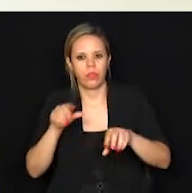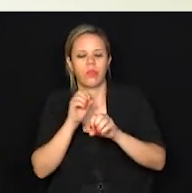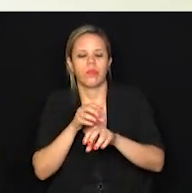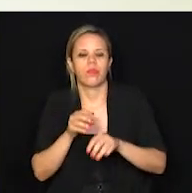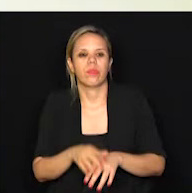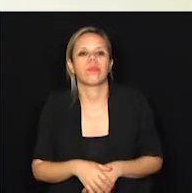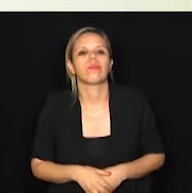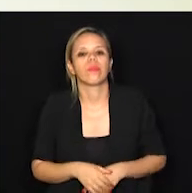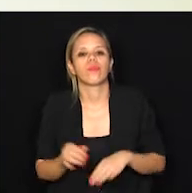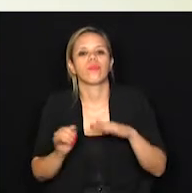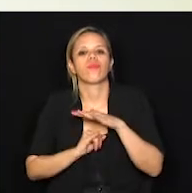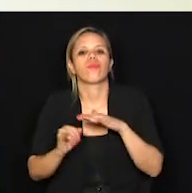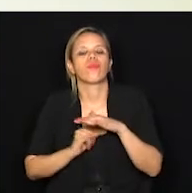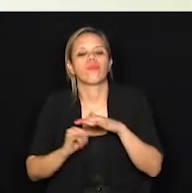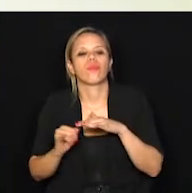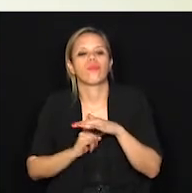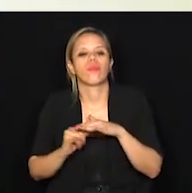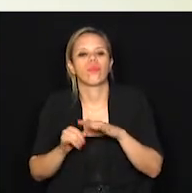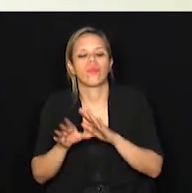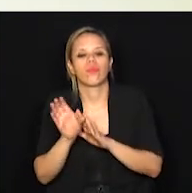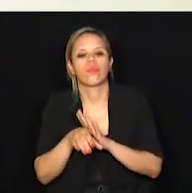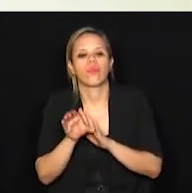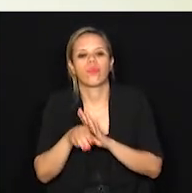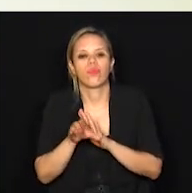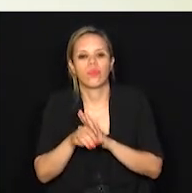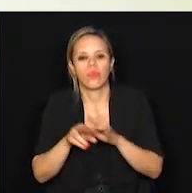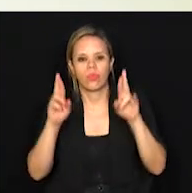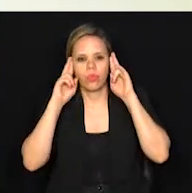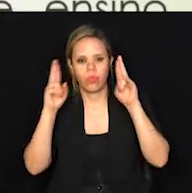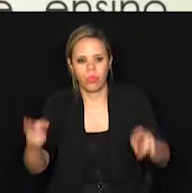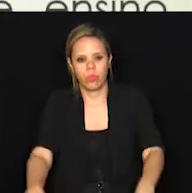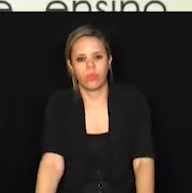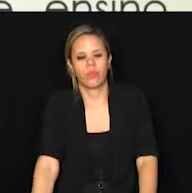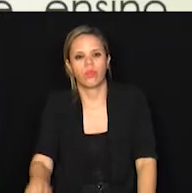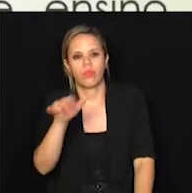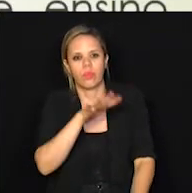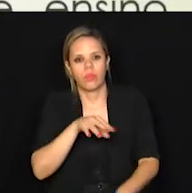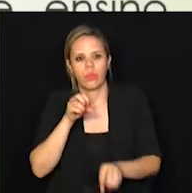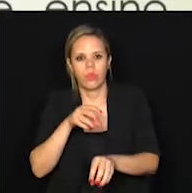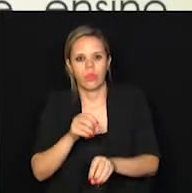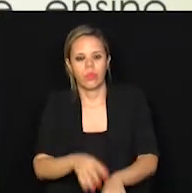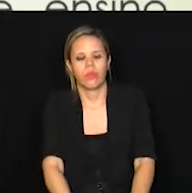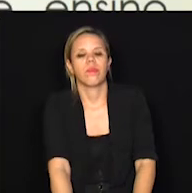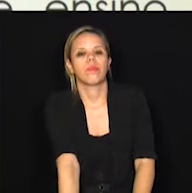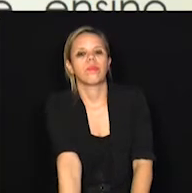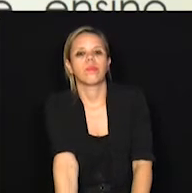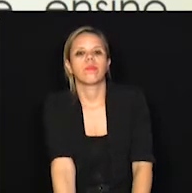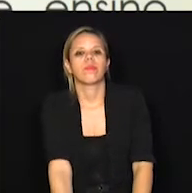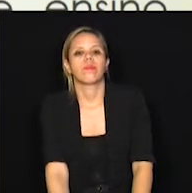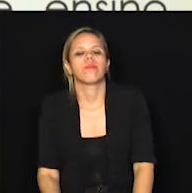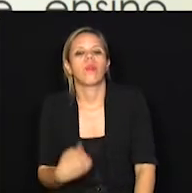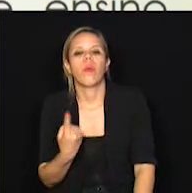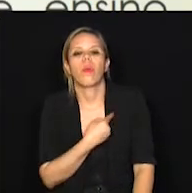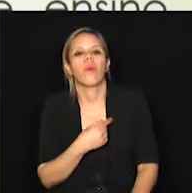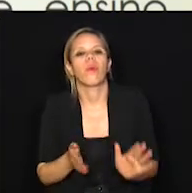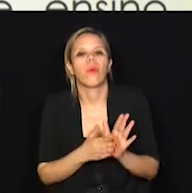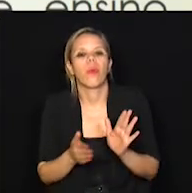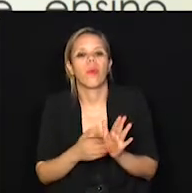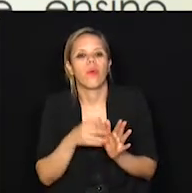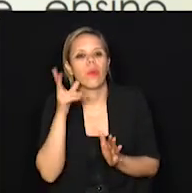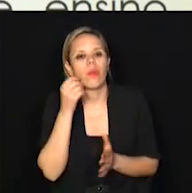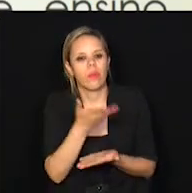pena esse retorno, mas a gente tem, como empresa, a gente tem uma necessidade, a gente não pode deixar de citar isso.